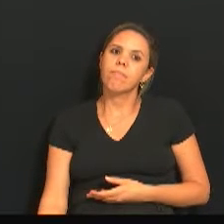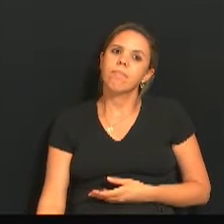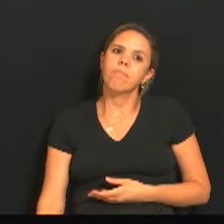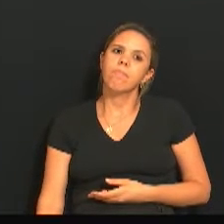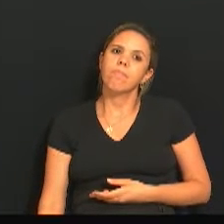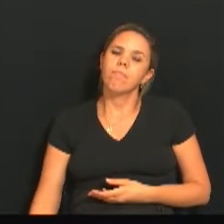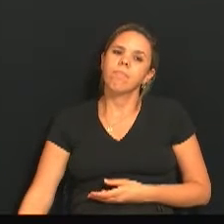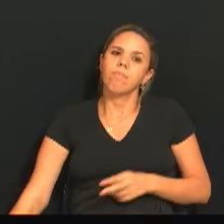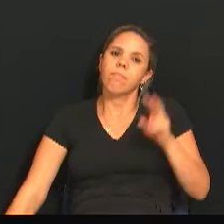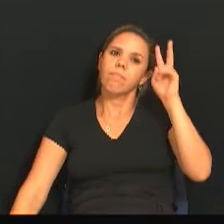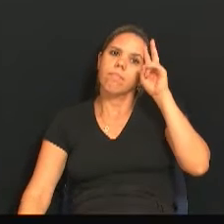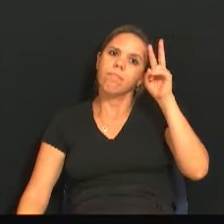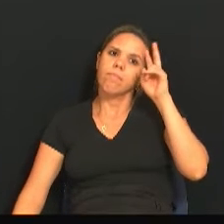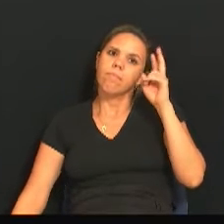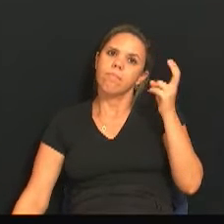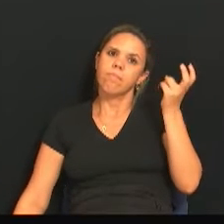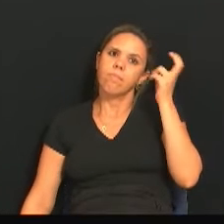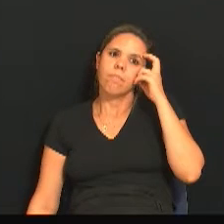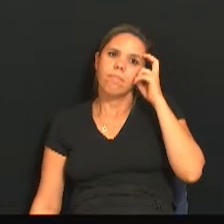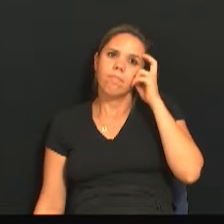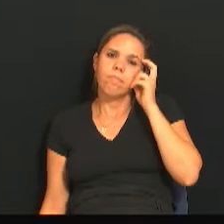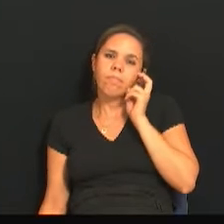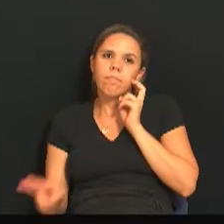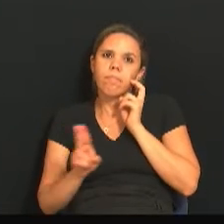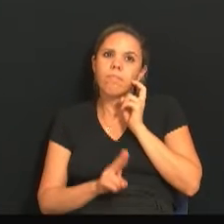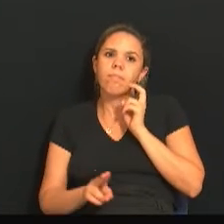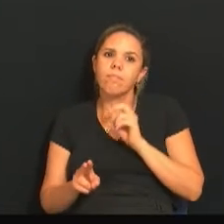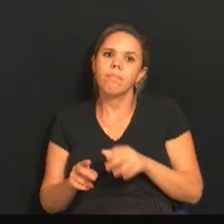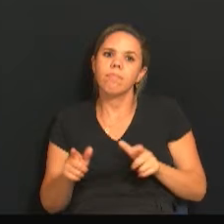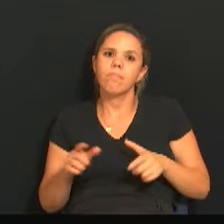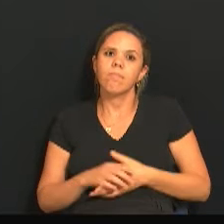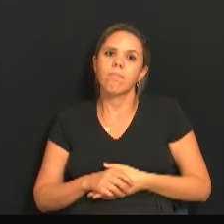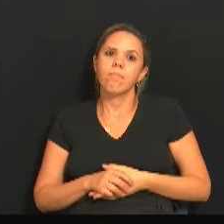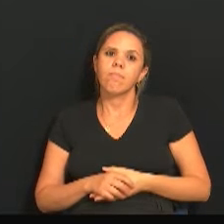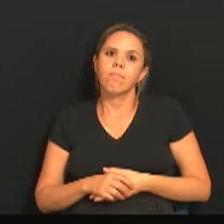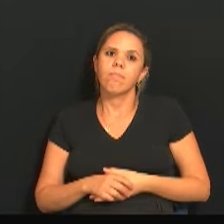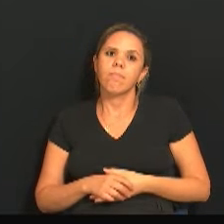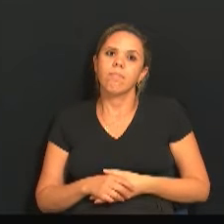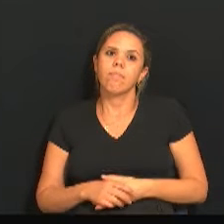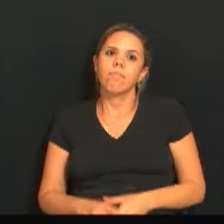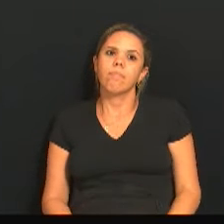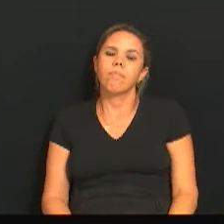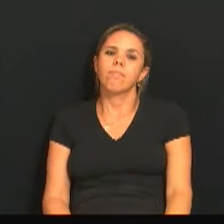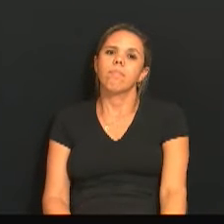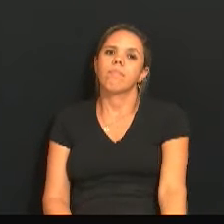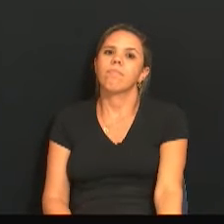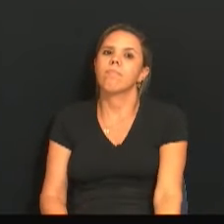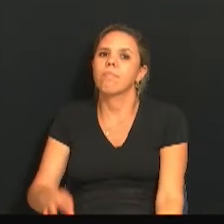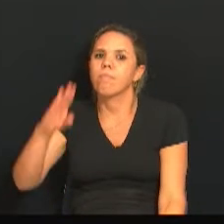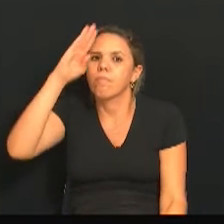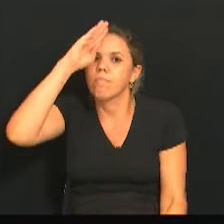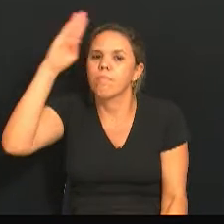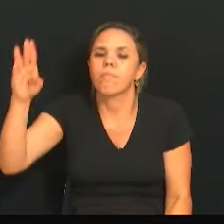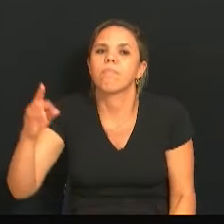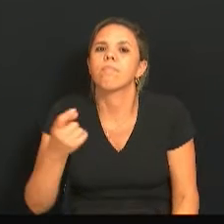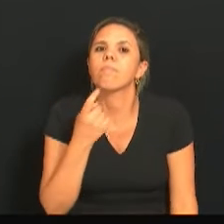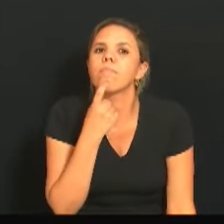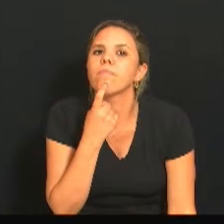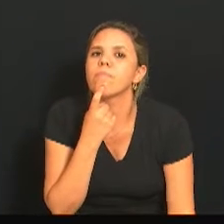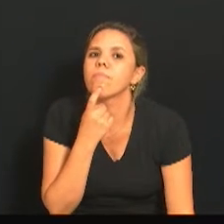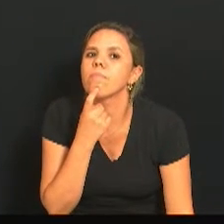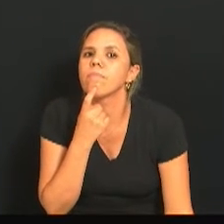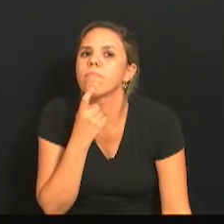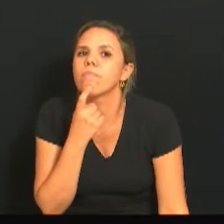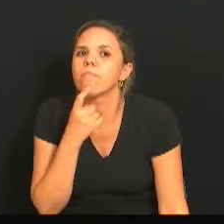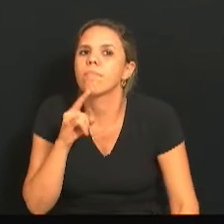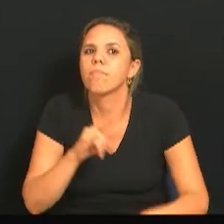história na cultura, a gente está usando o palco da nossa principal praça de Campinas para abrigar um banheiro